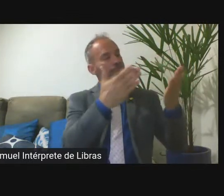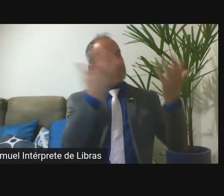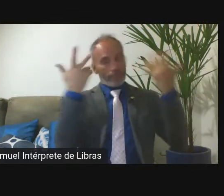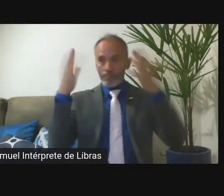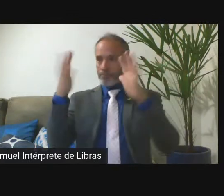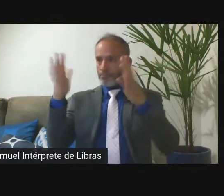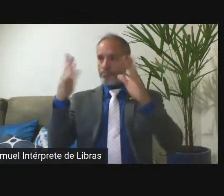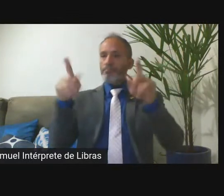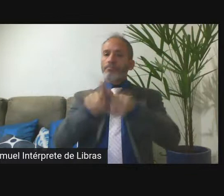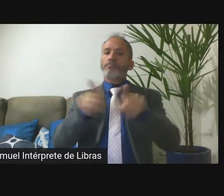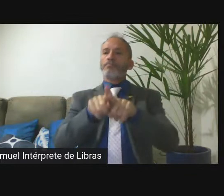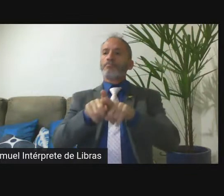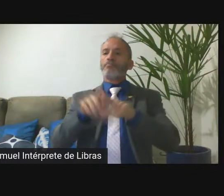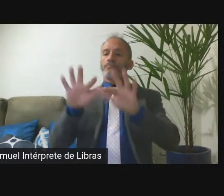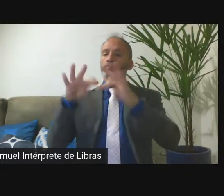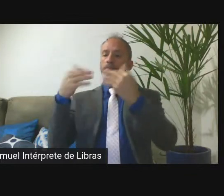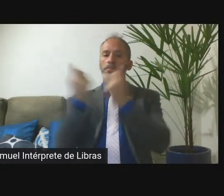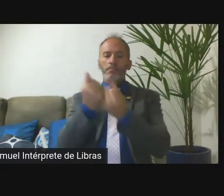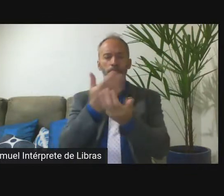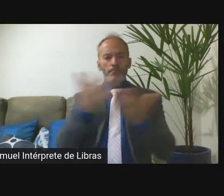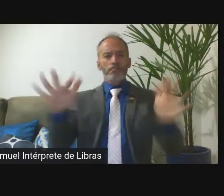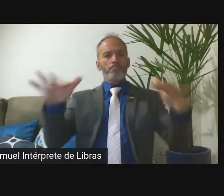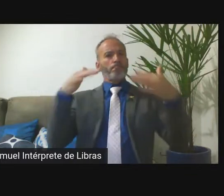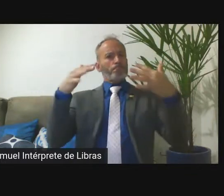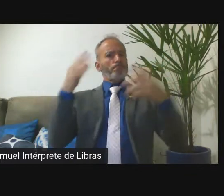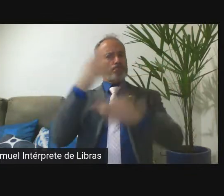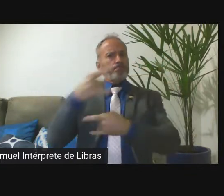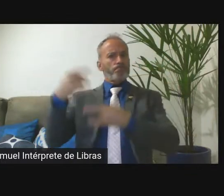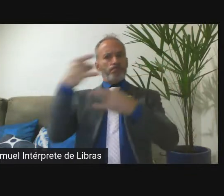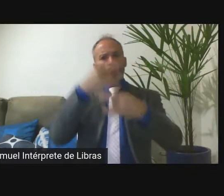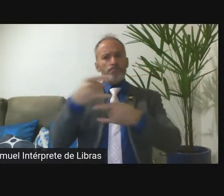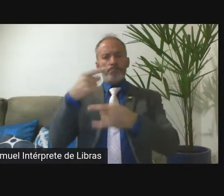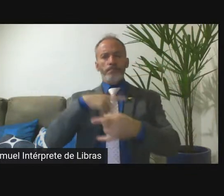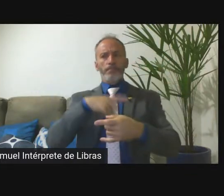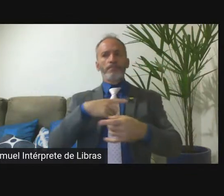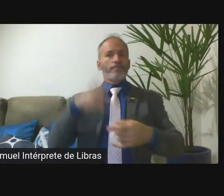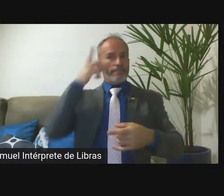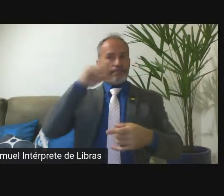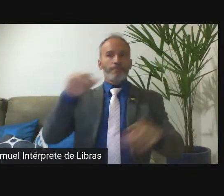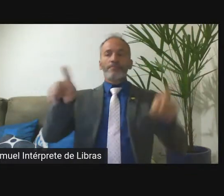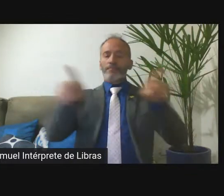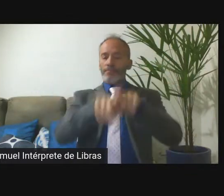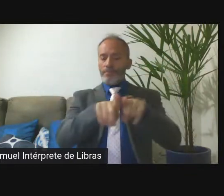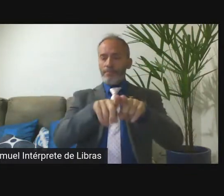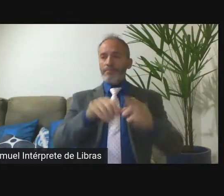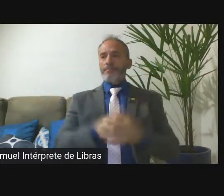também todos os familiares. Vocês também fazem parte dessa conquista.